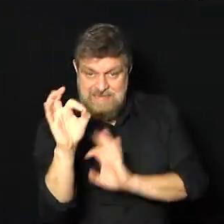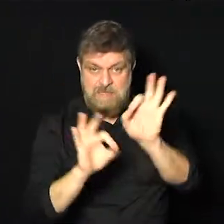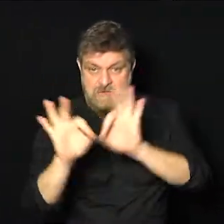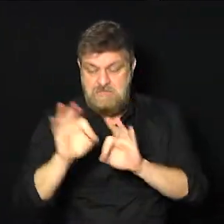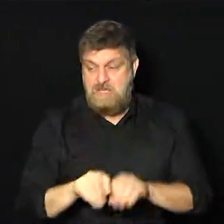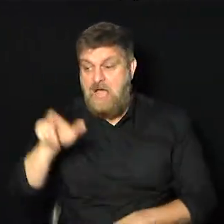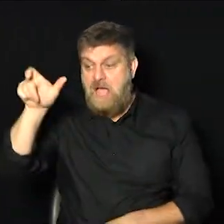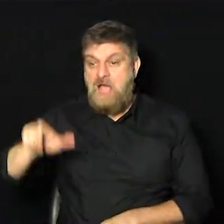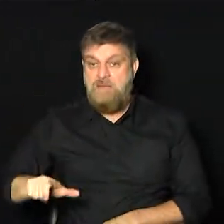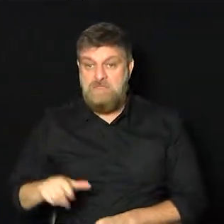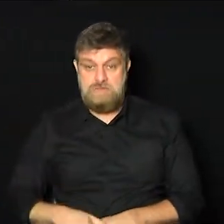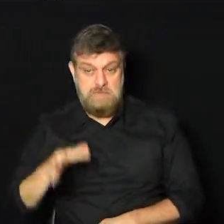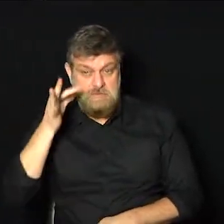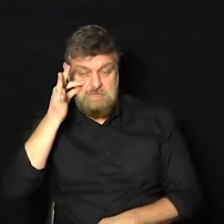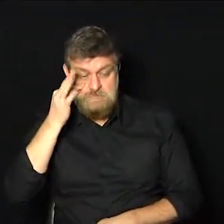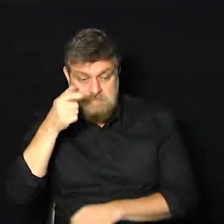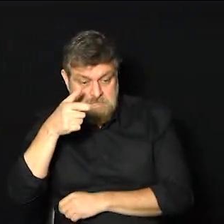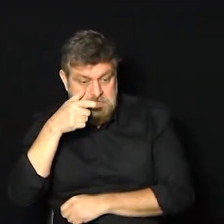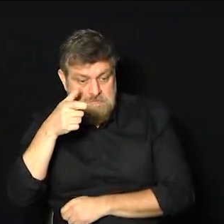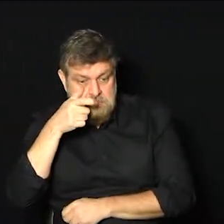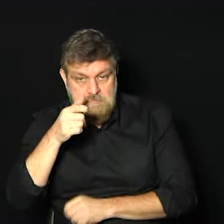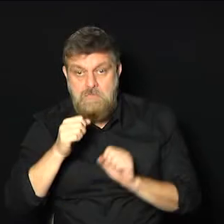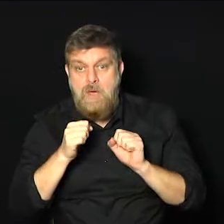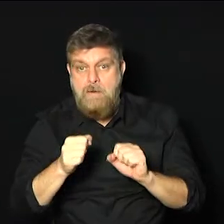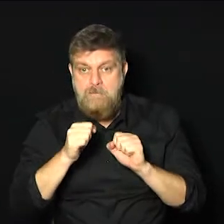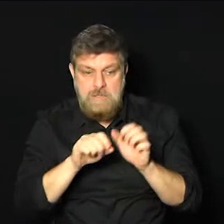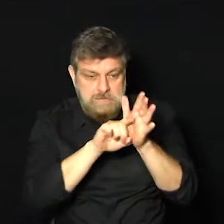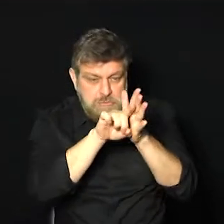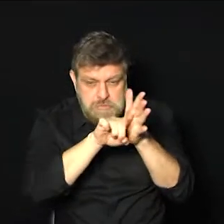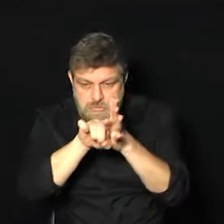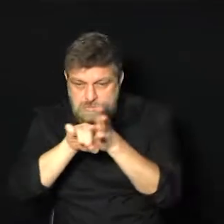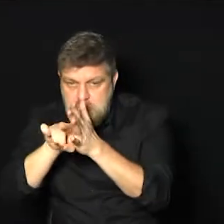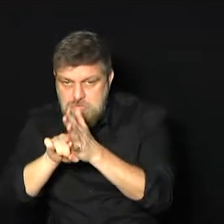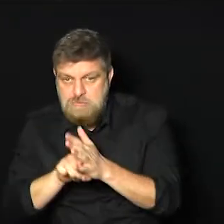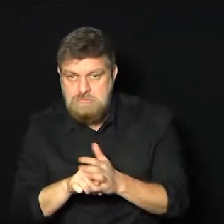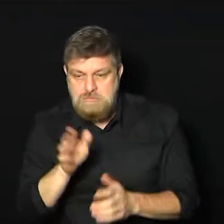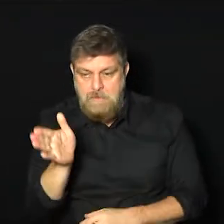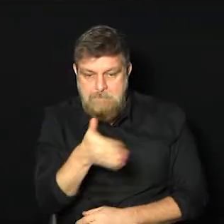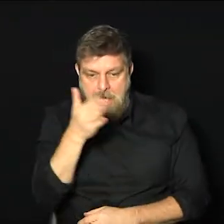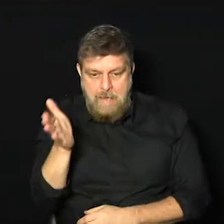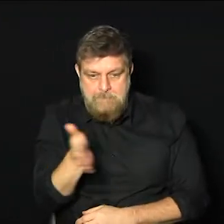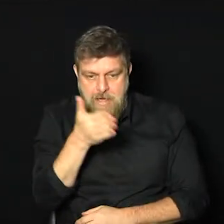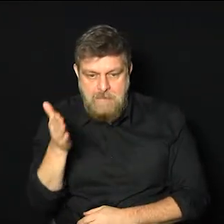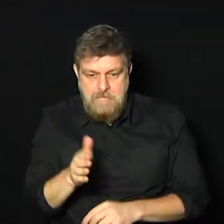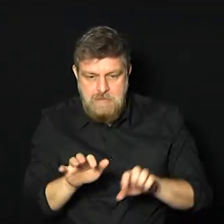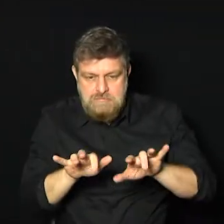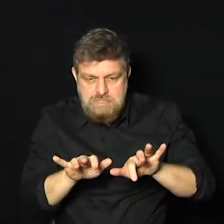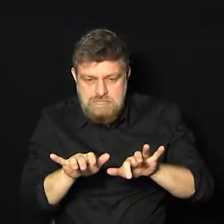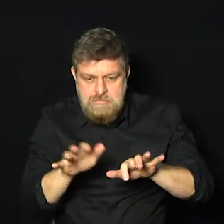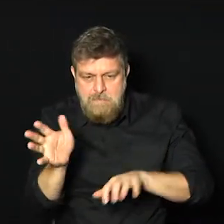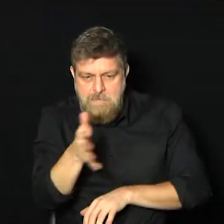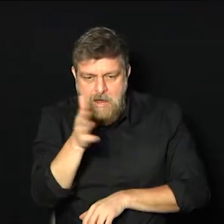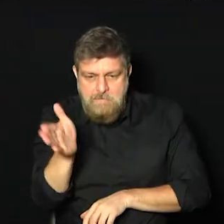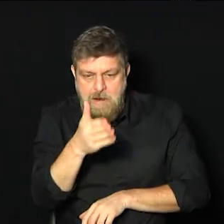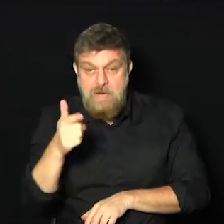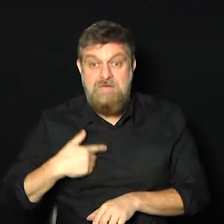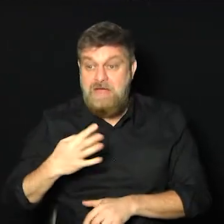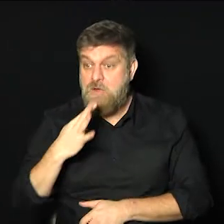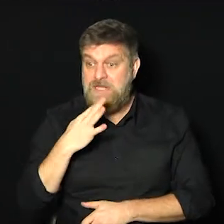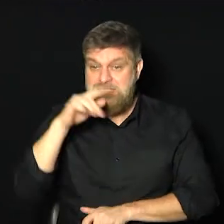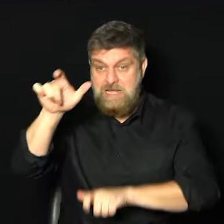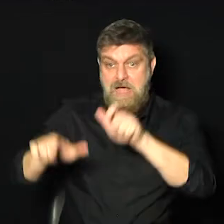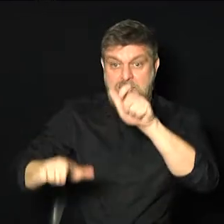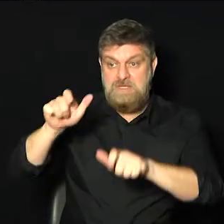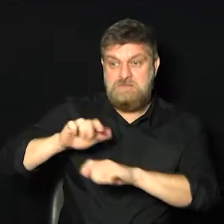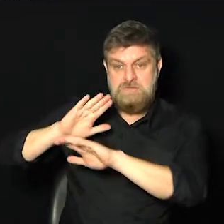o visitante tem inúmeras possibilidades, uma vez que a cada página é convidado a conhecer outros projetos e